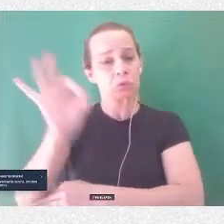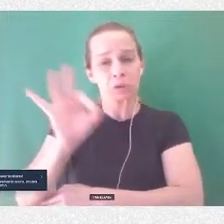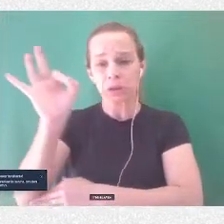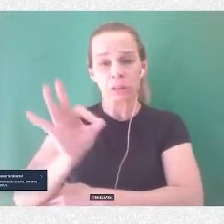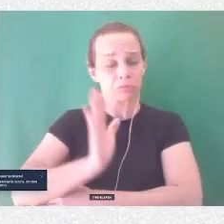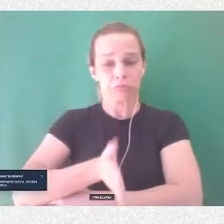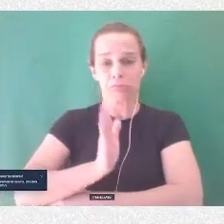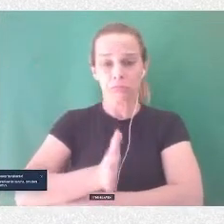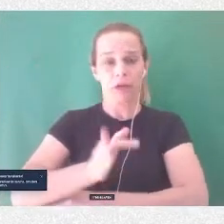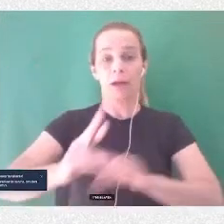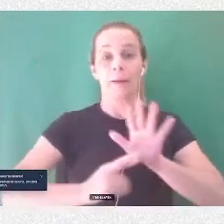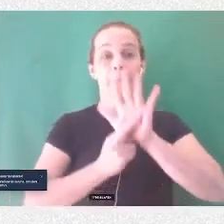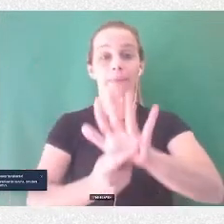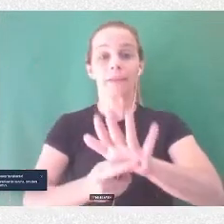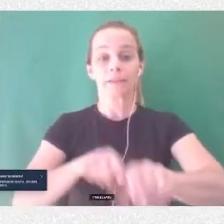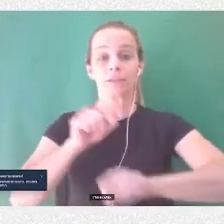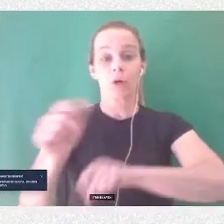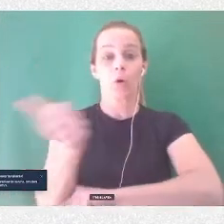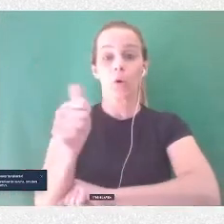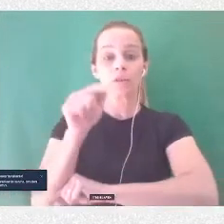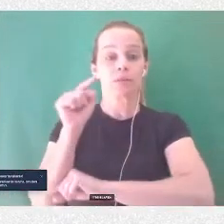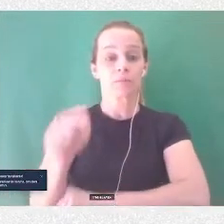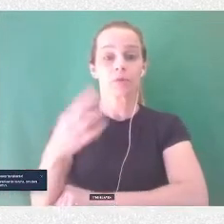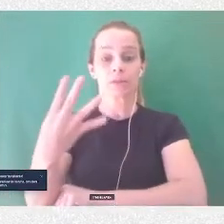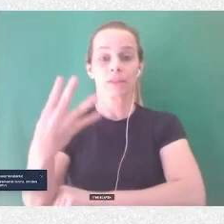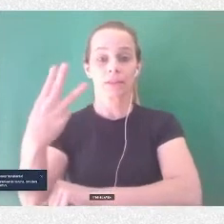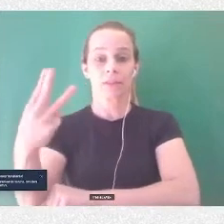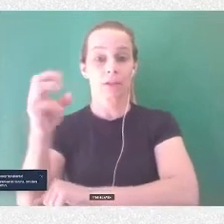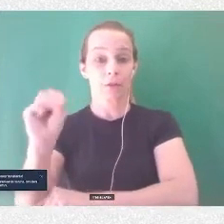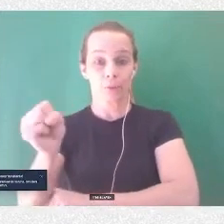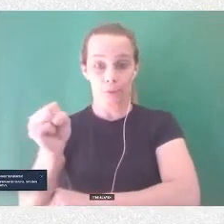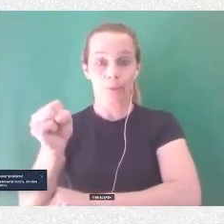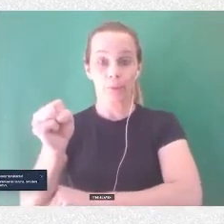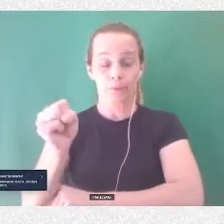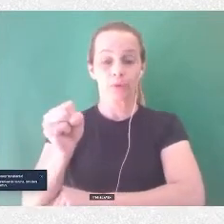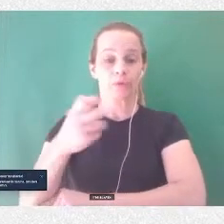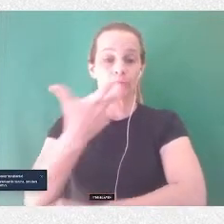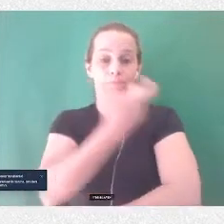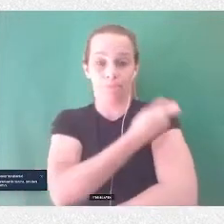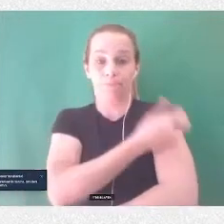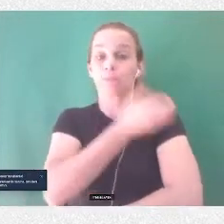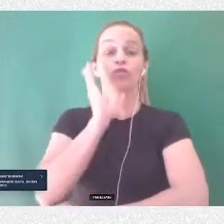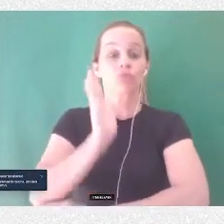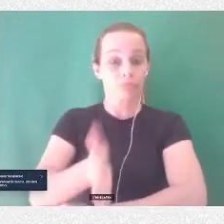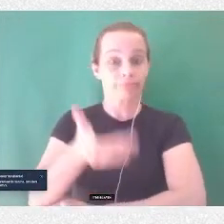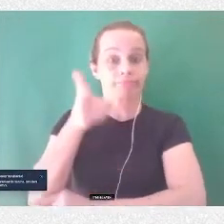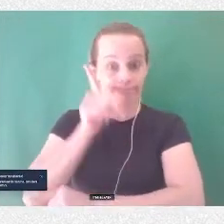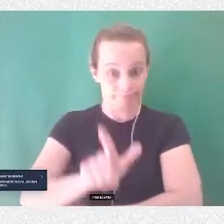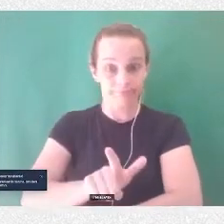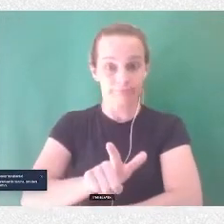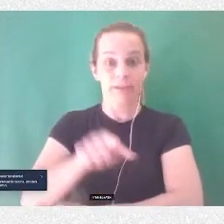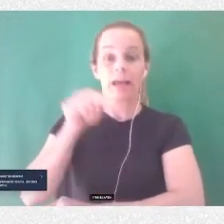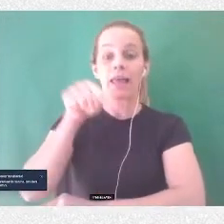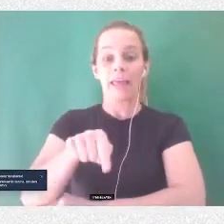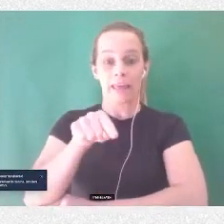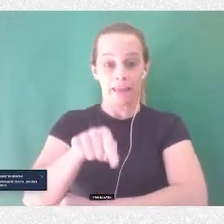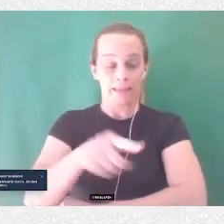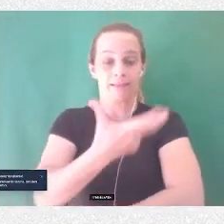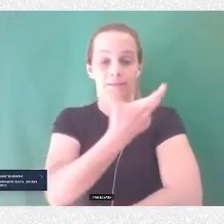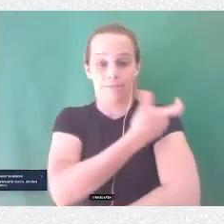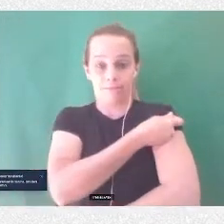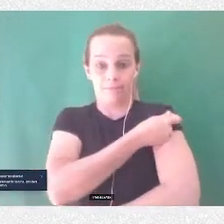que representou 11.438 doses aplicadas. Essas vacinas aplicadas nos